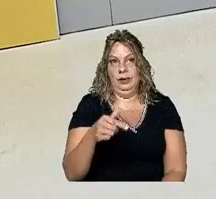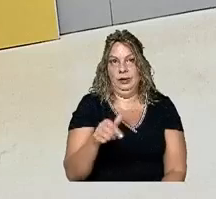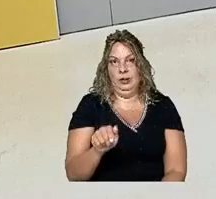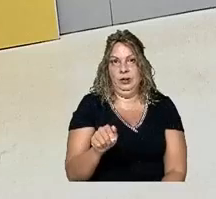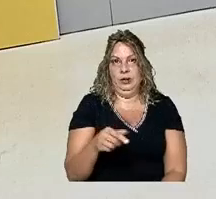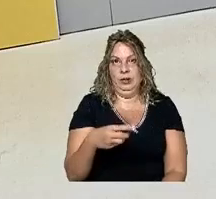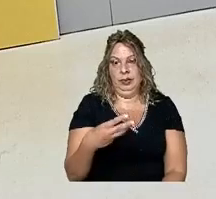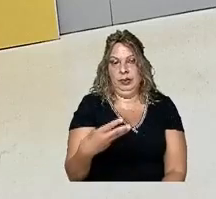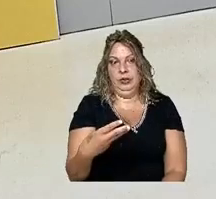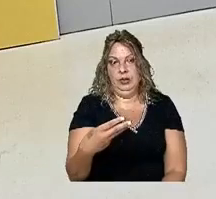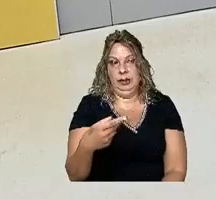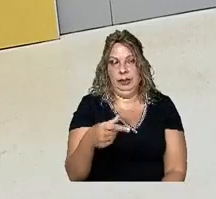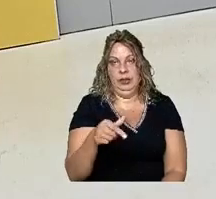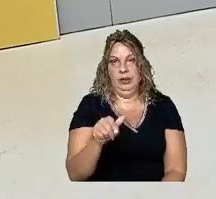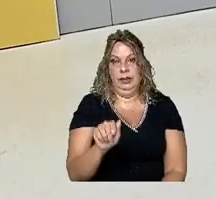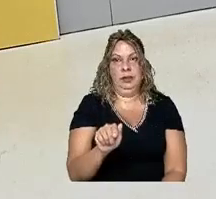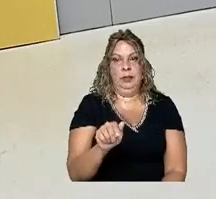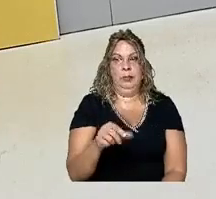37,